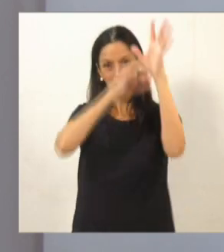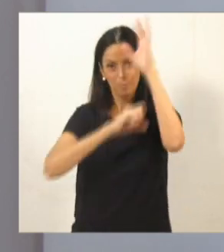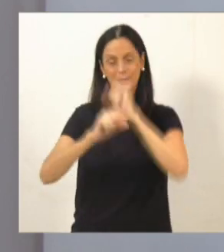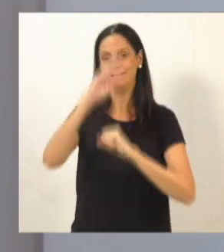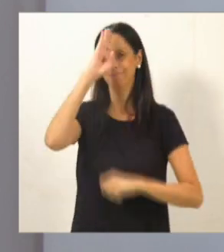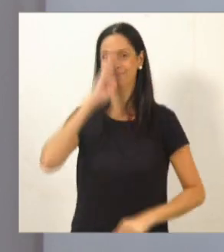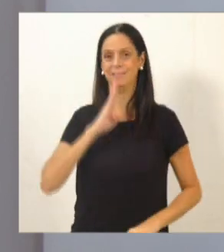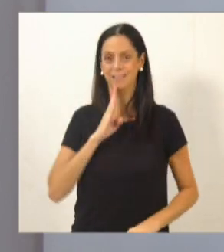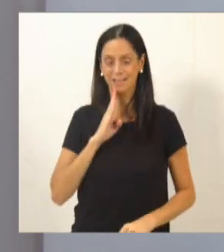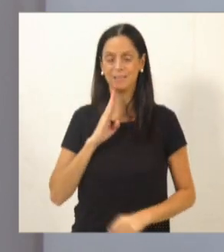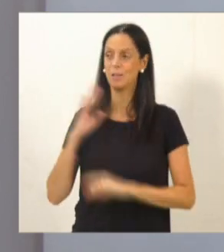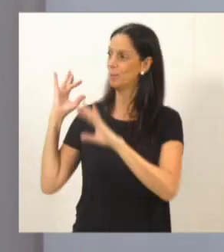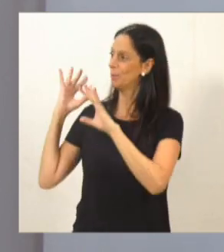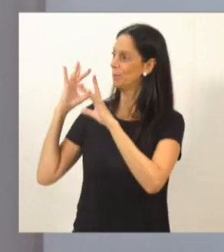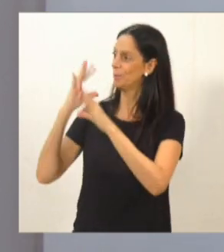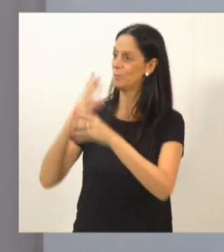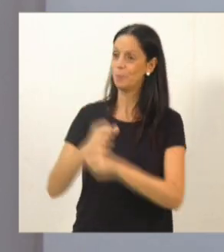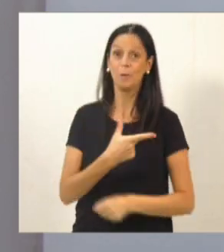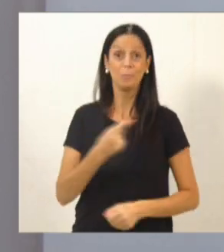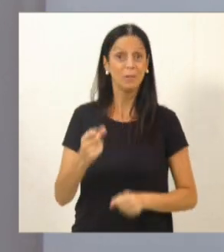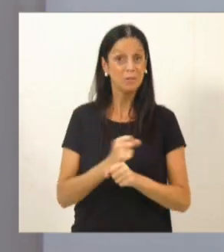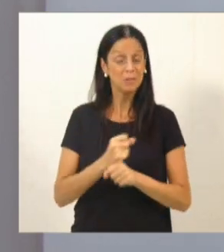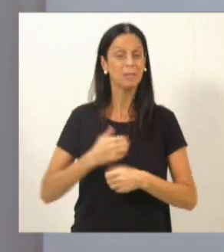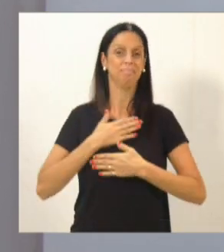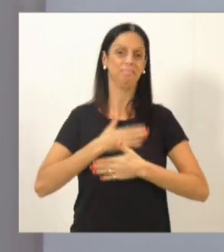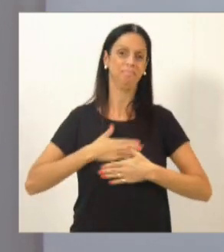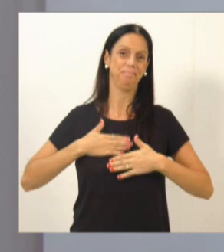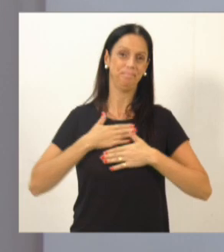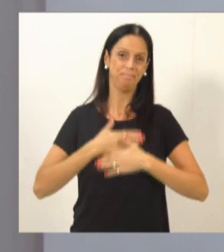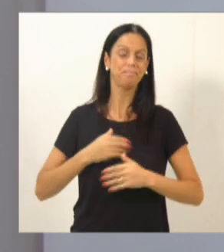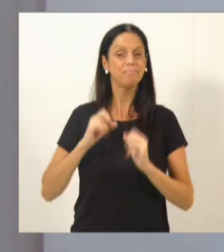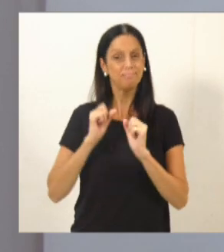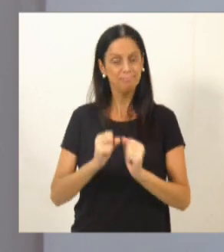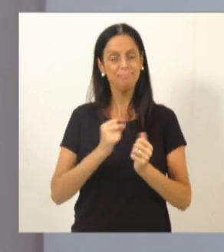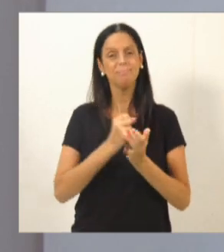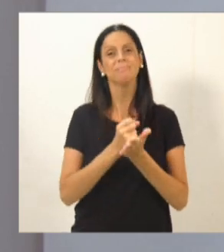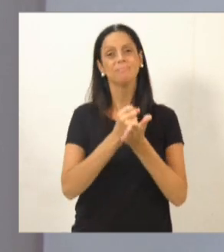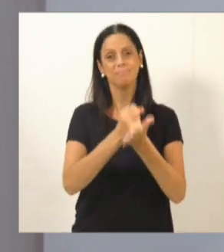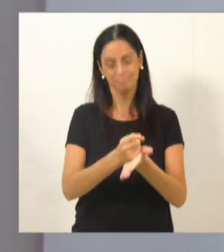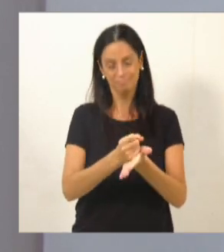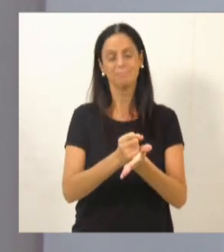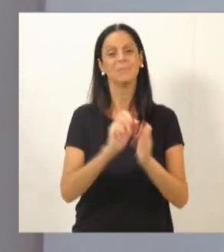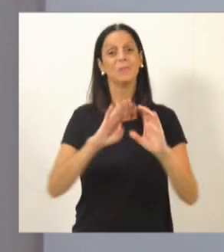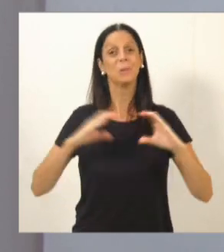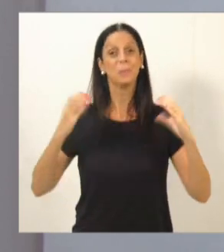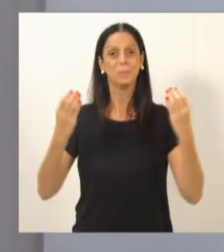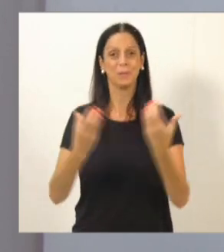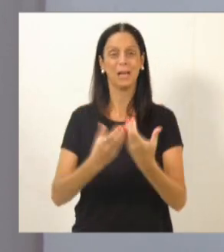nesses 20 anos de existência, a gente poder ter colaborado tanto com a comunidade.